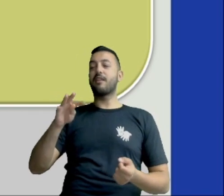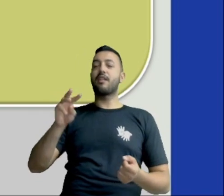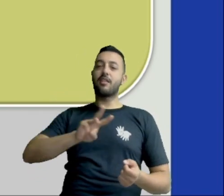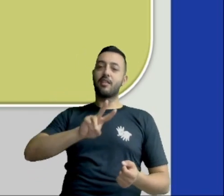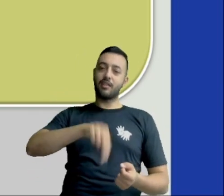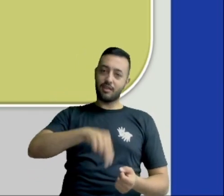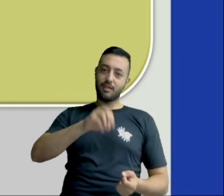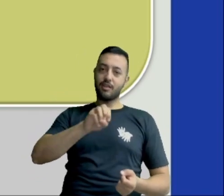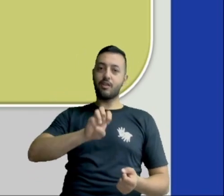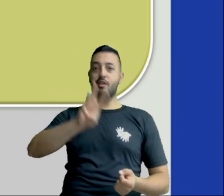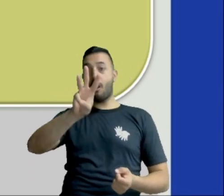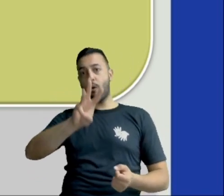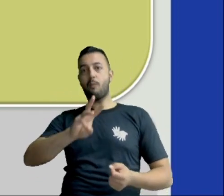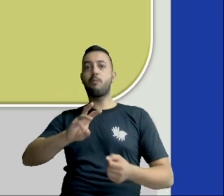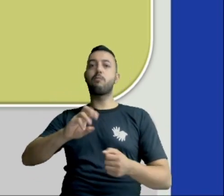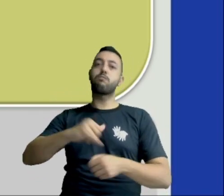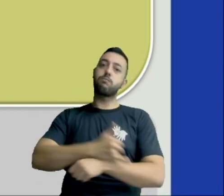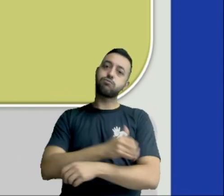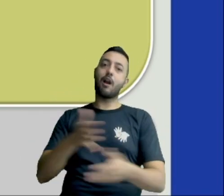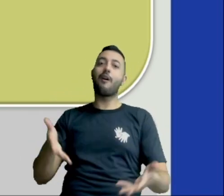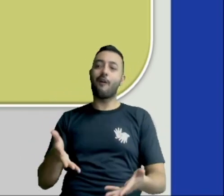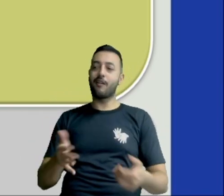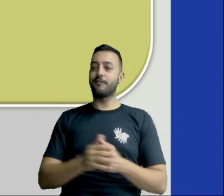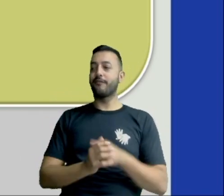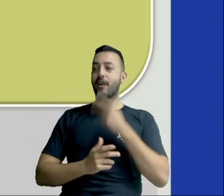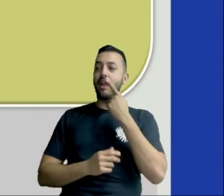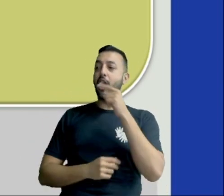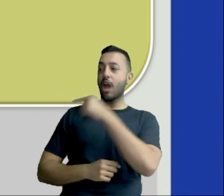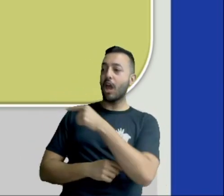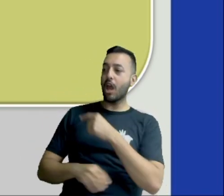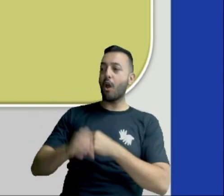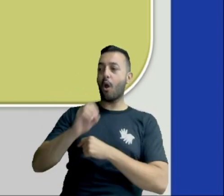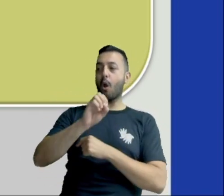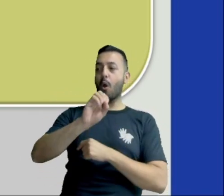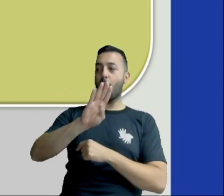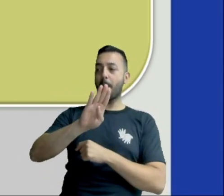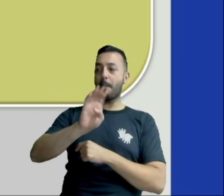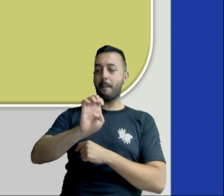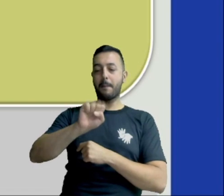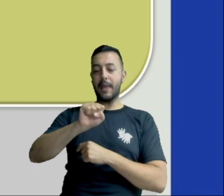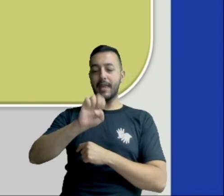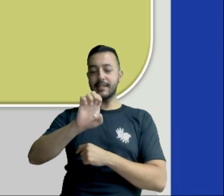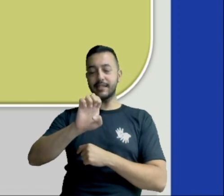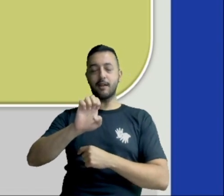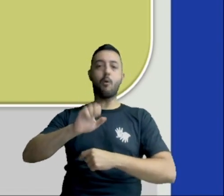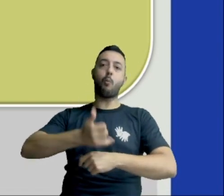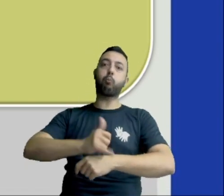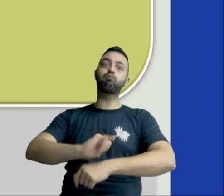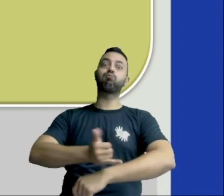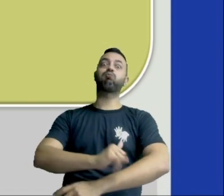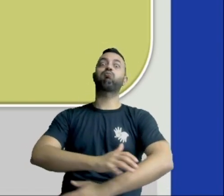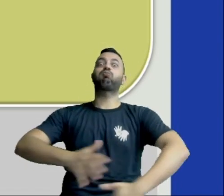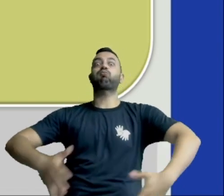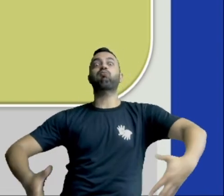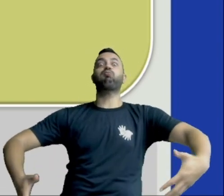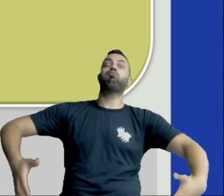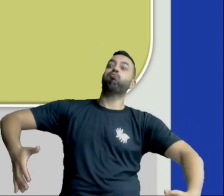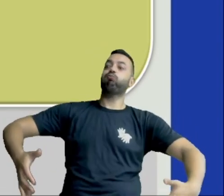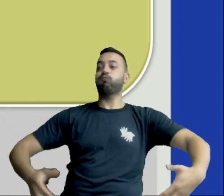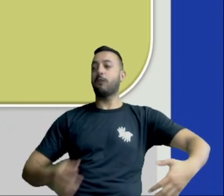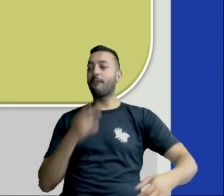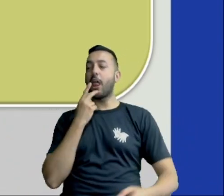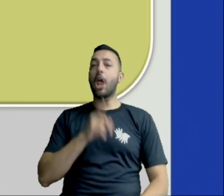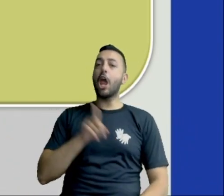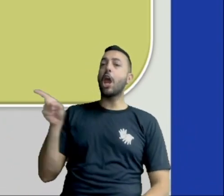que a pessoa é obeso ou obesa. Obese. Obese. He is obese, para dizer